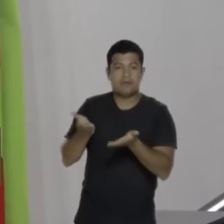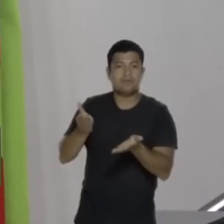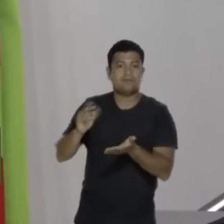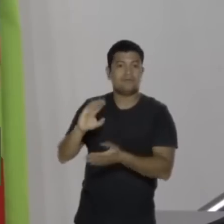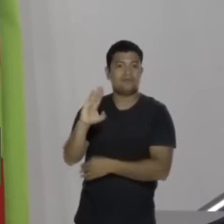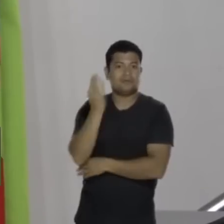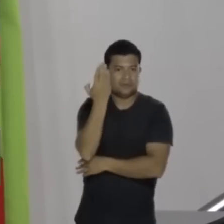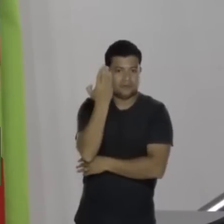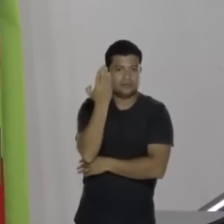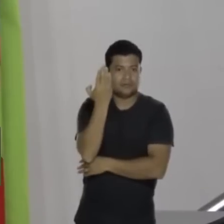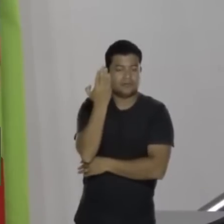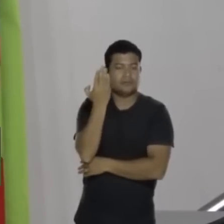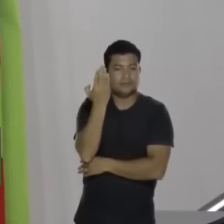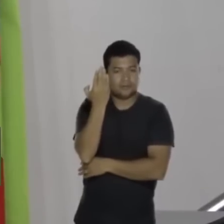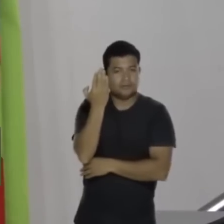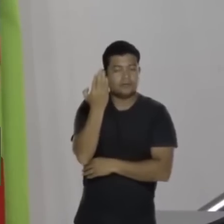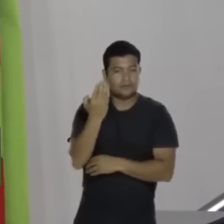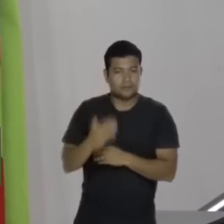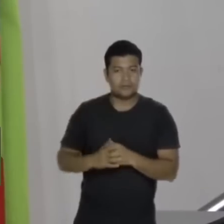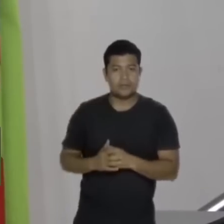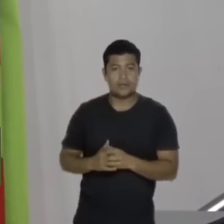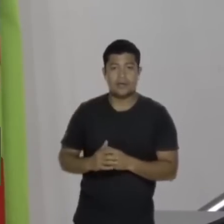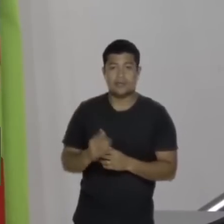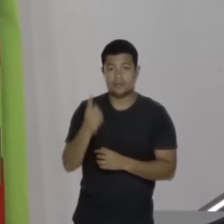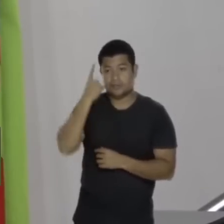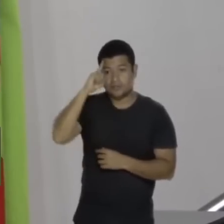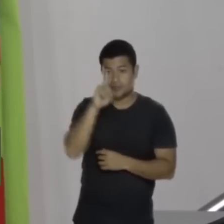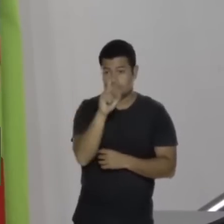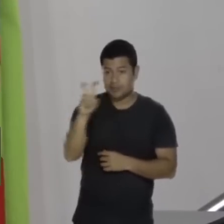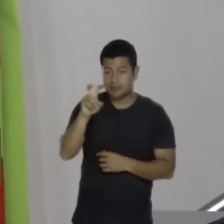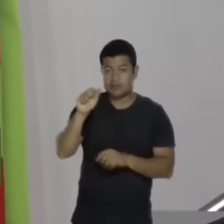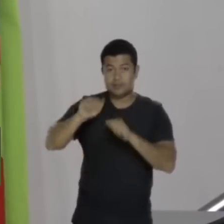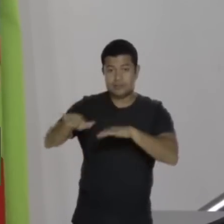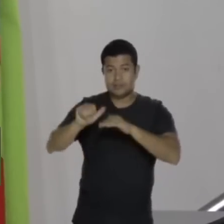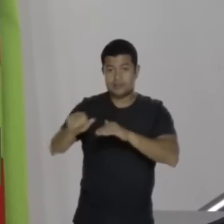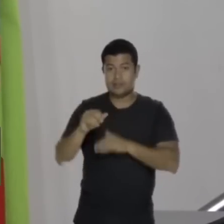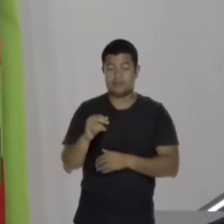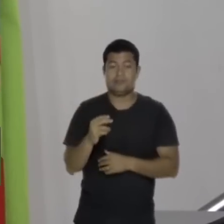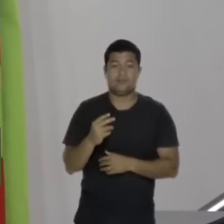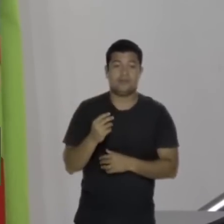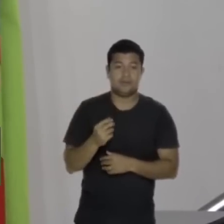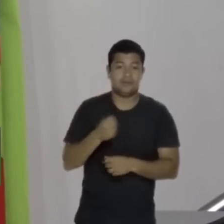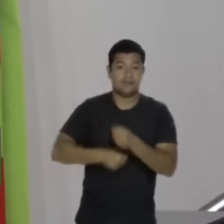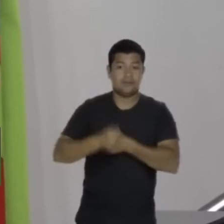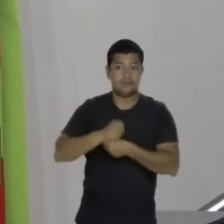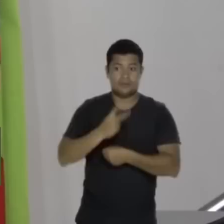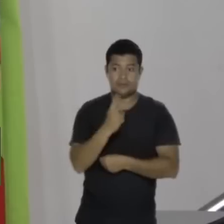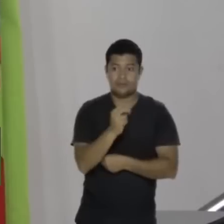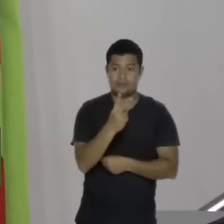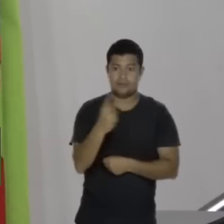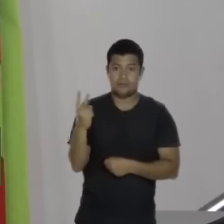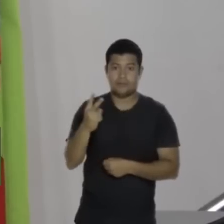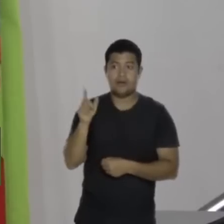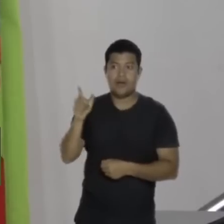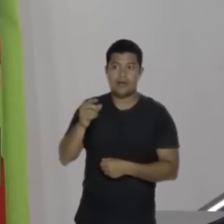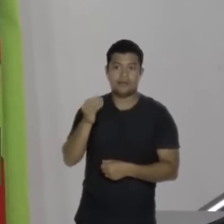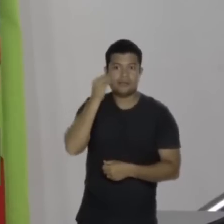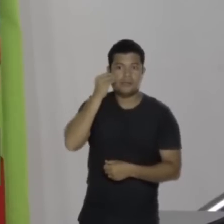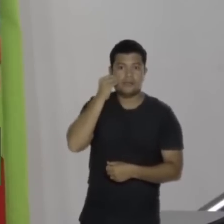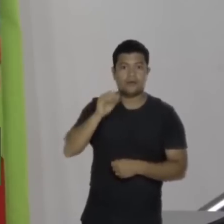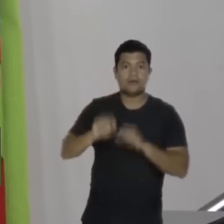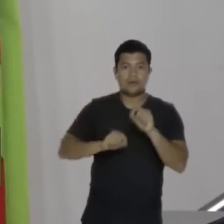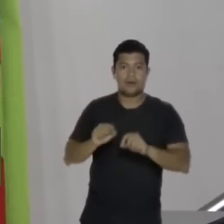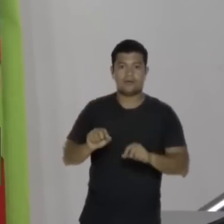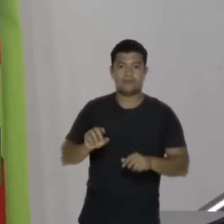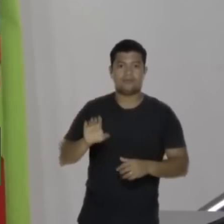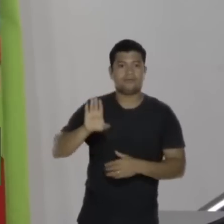de setembro do ano passado, a vereadora tentou sair candidata a deputada federal. E aí o que aconteceu? O